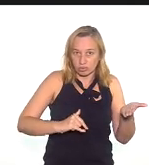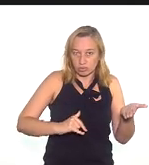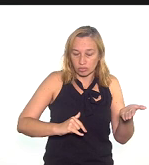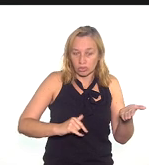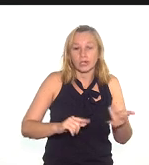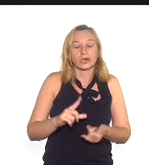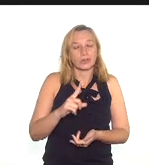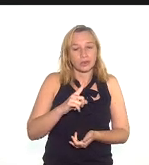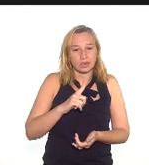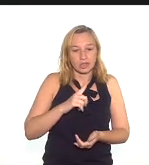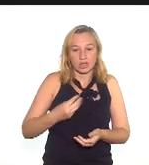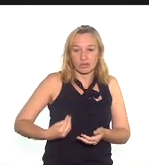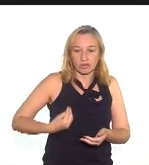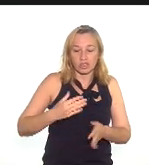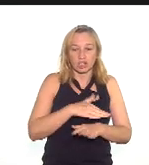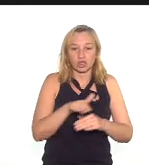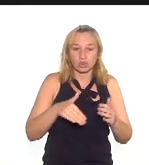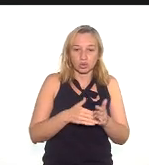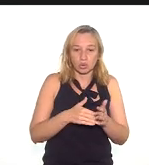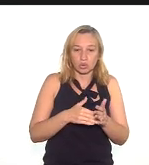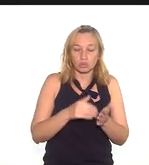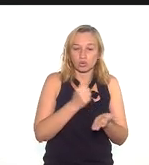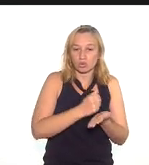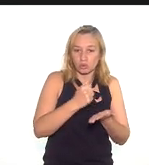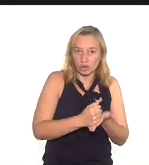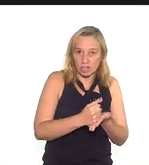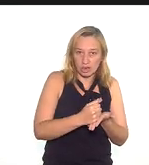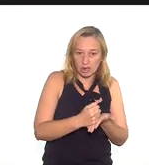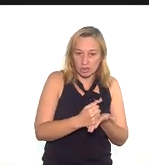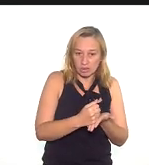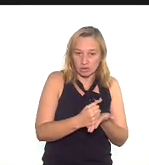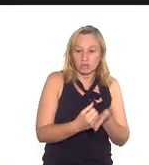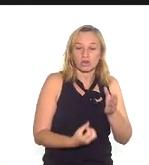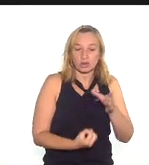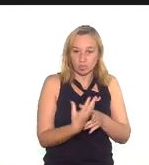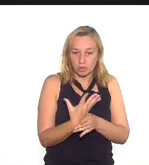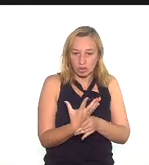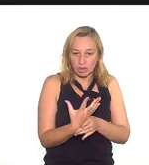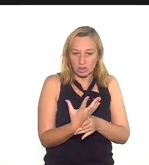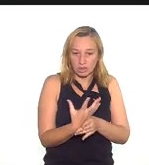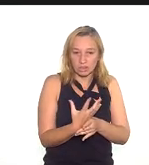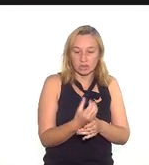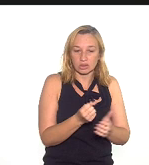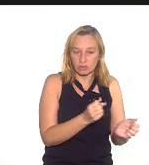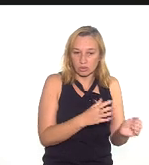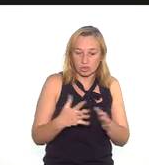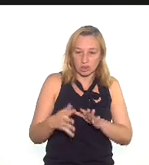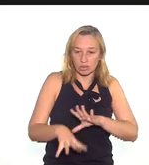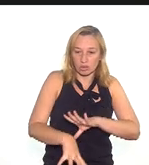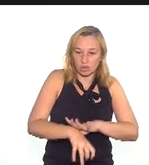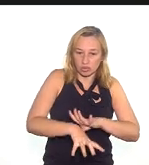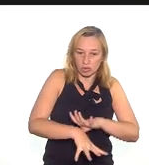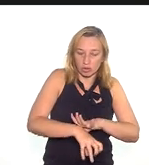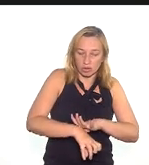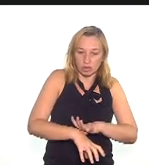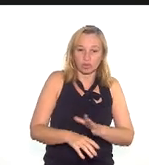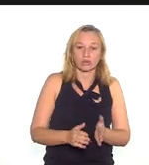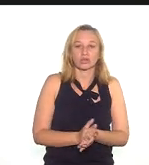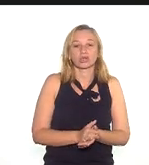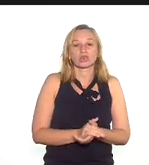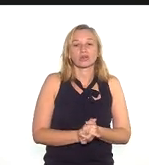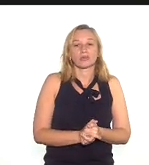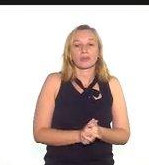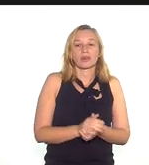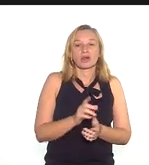que está presente em todos os contratos de exploração e produção desde a rodada zero, ou seja, foi